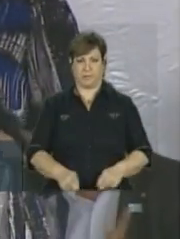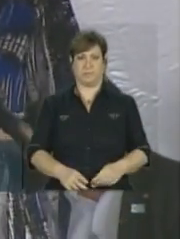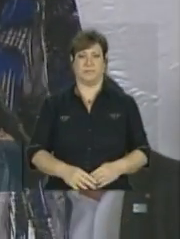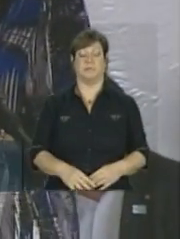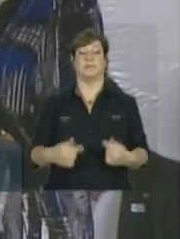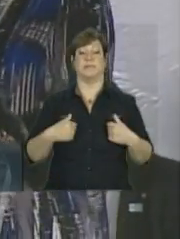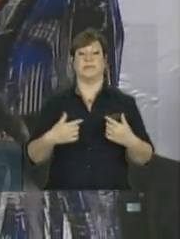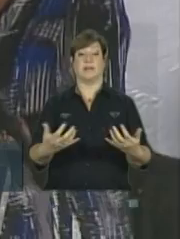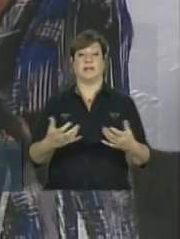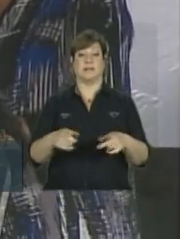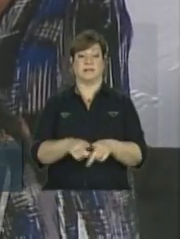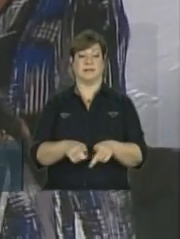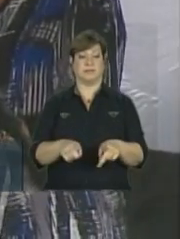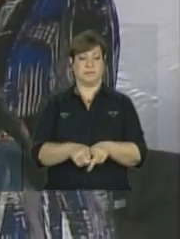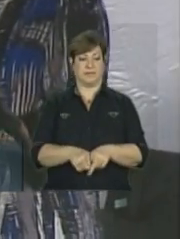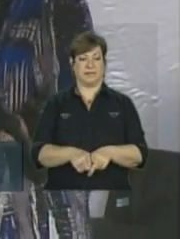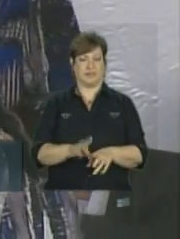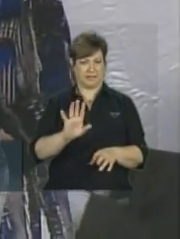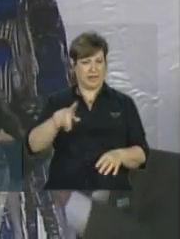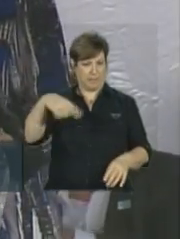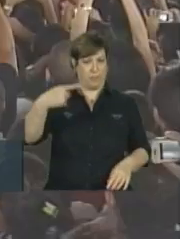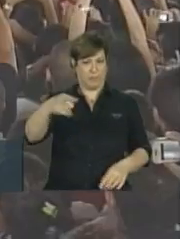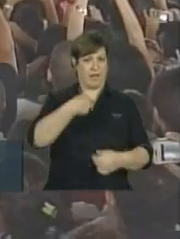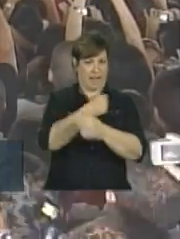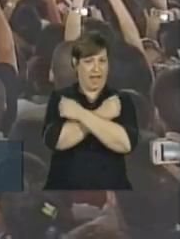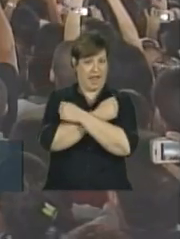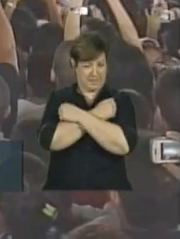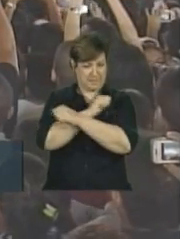Queria também, eu te dou depois um abraço.